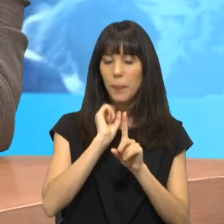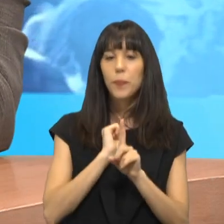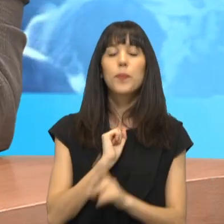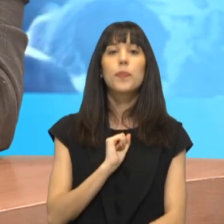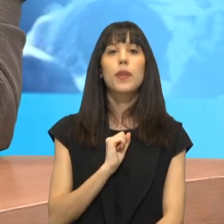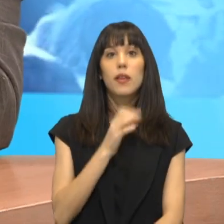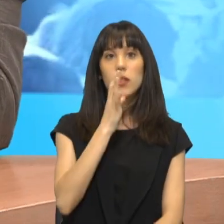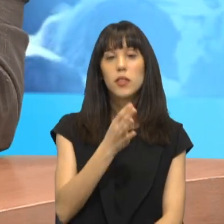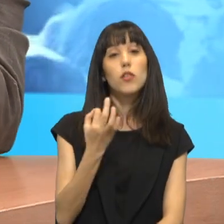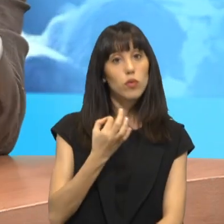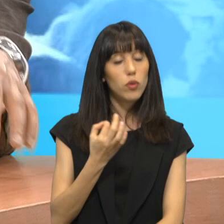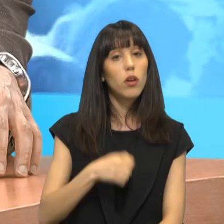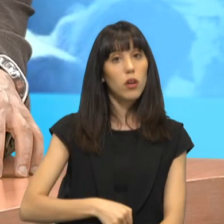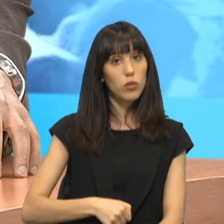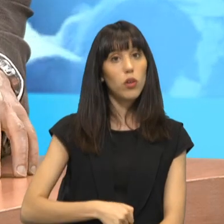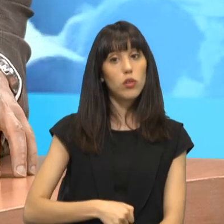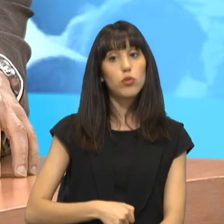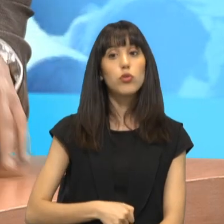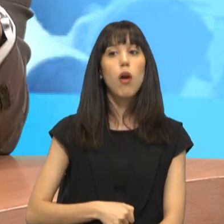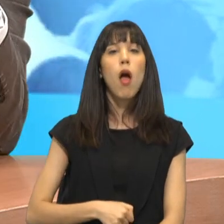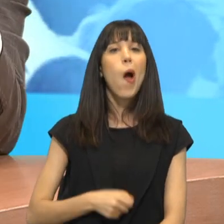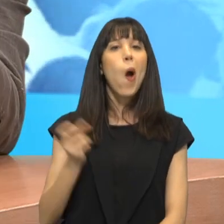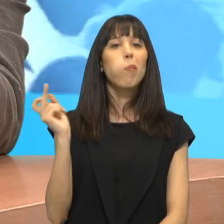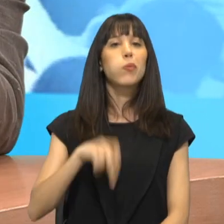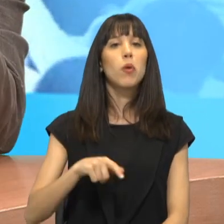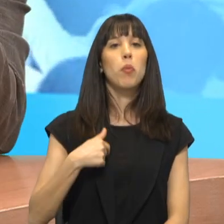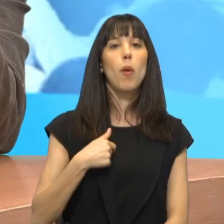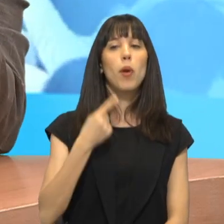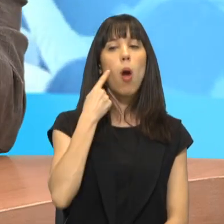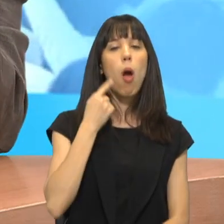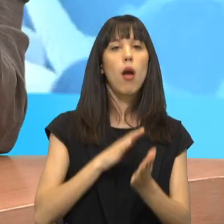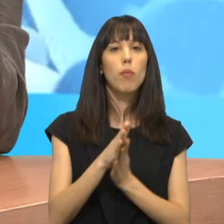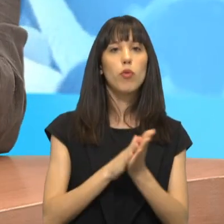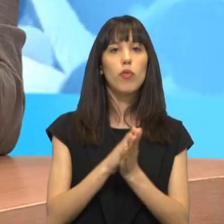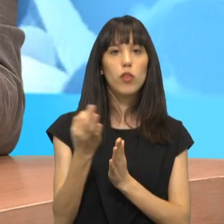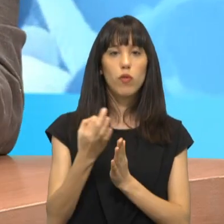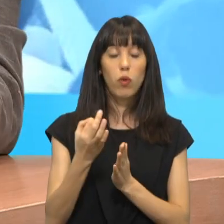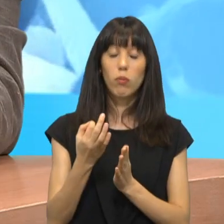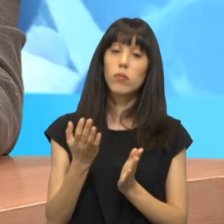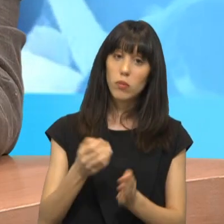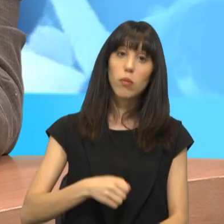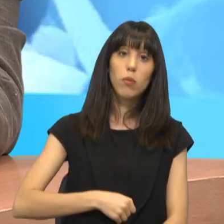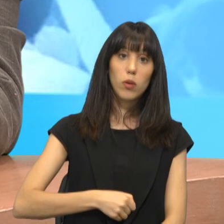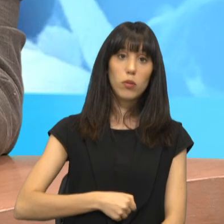que também houve católicos de situação. E houve católicos que muitos